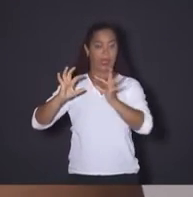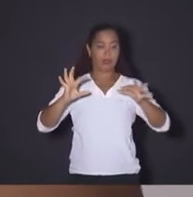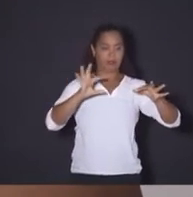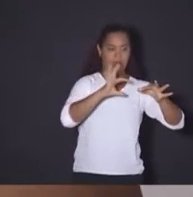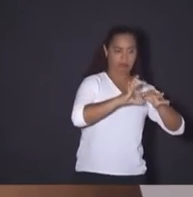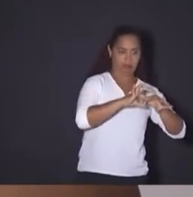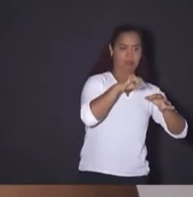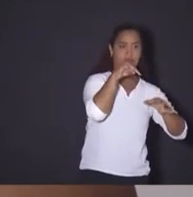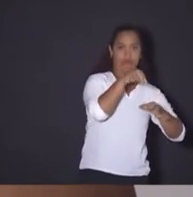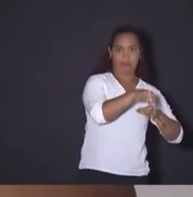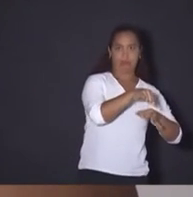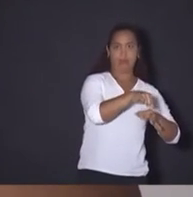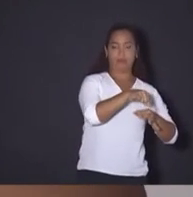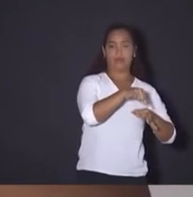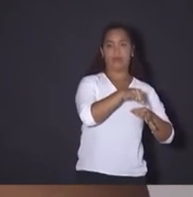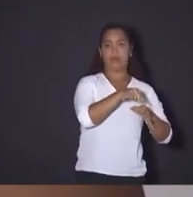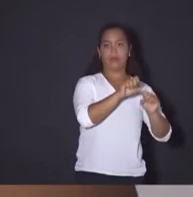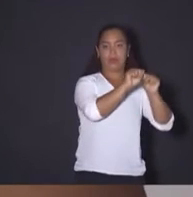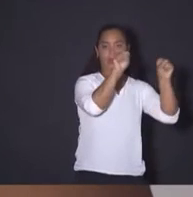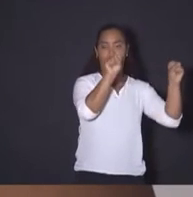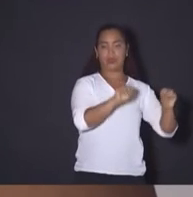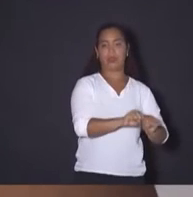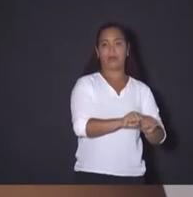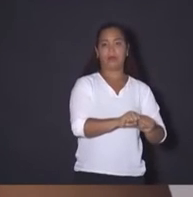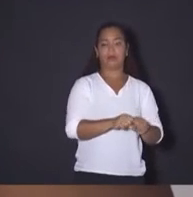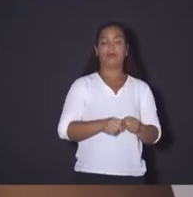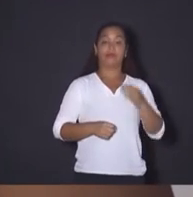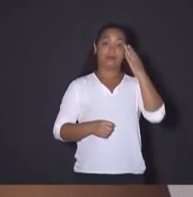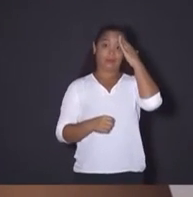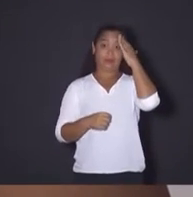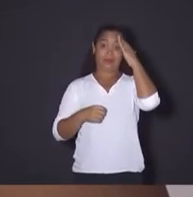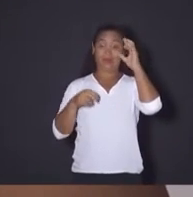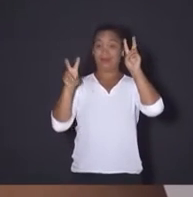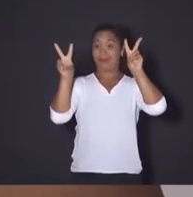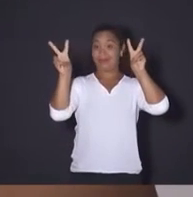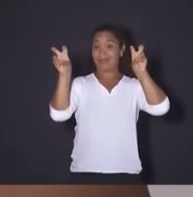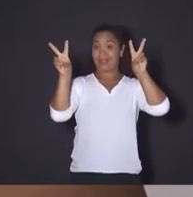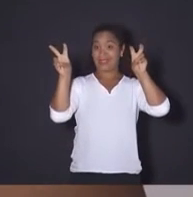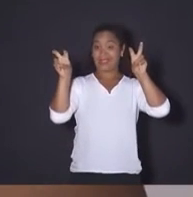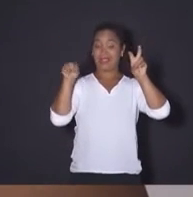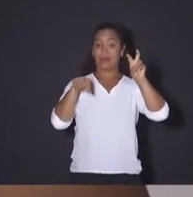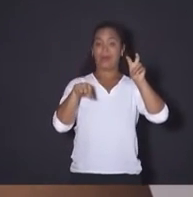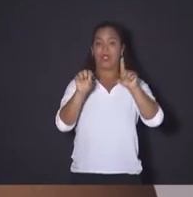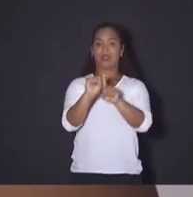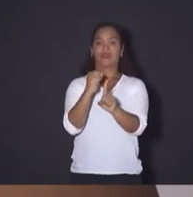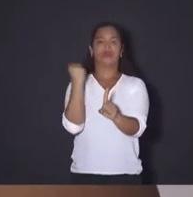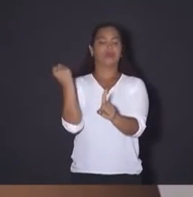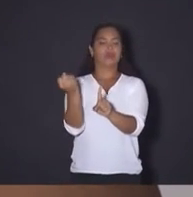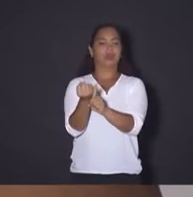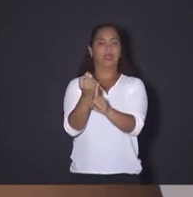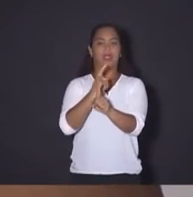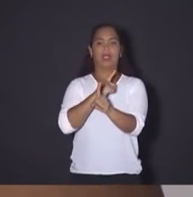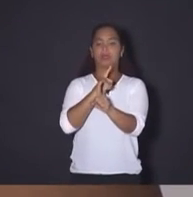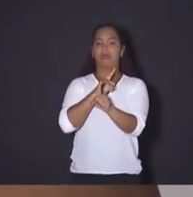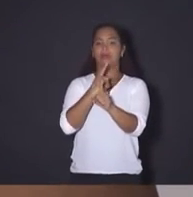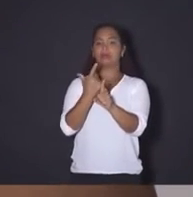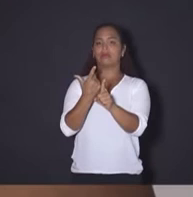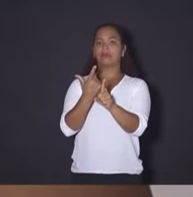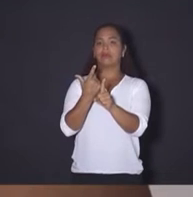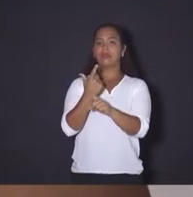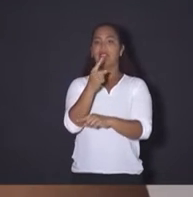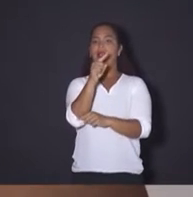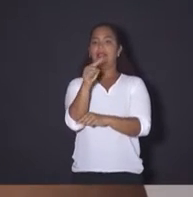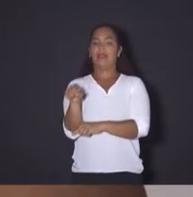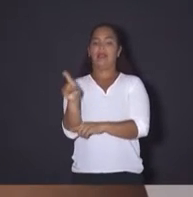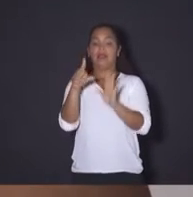é nós sabemos que tratar desse tema numa sociedade que está polarizada no sentido de negação